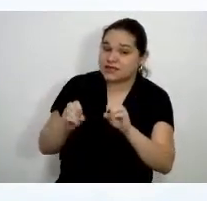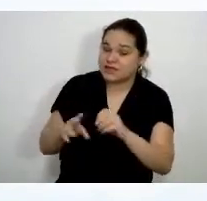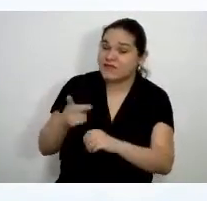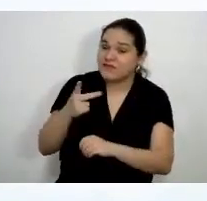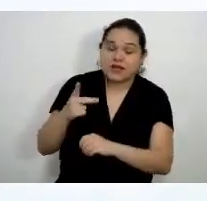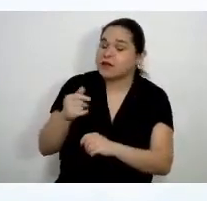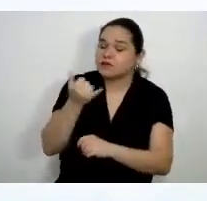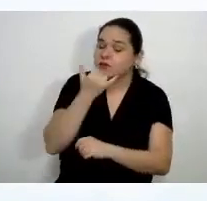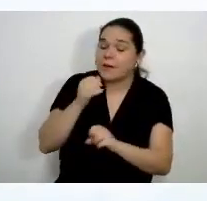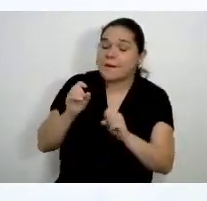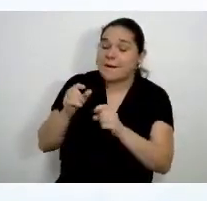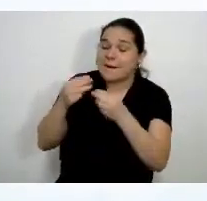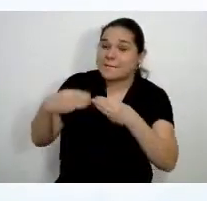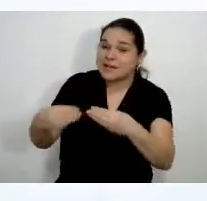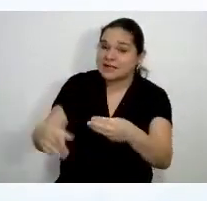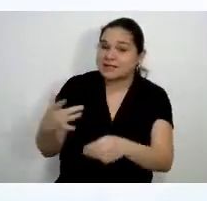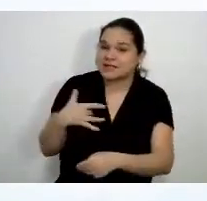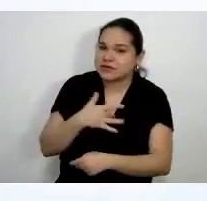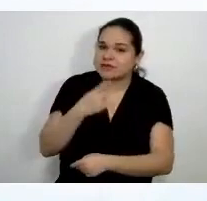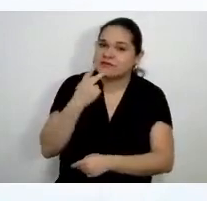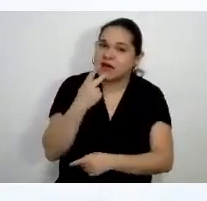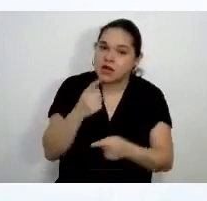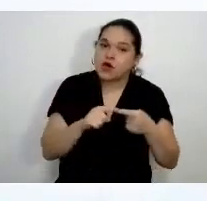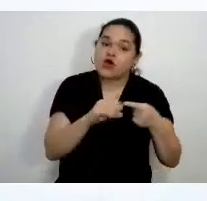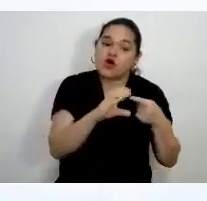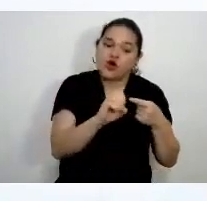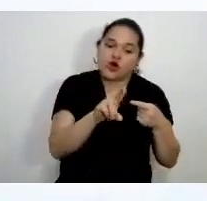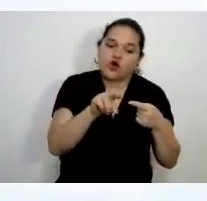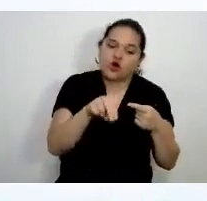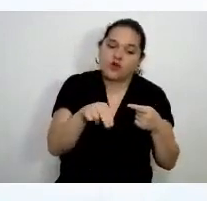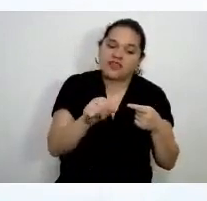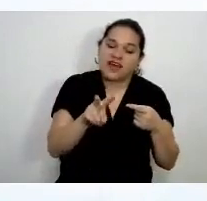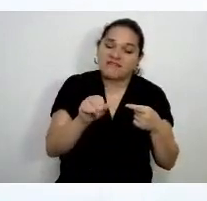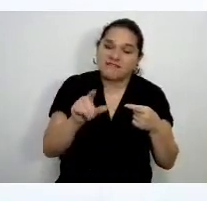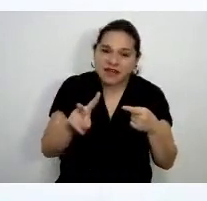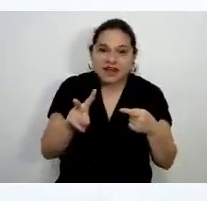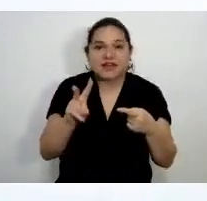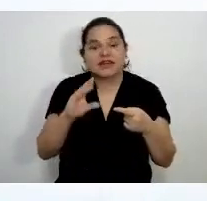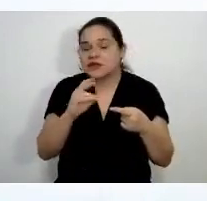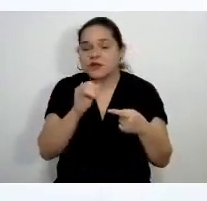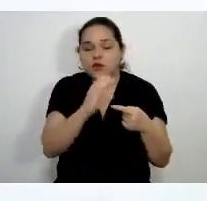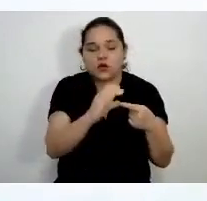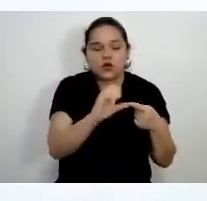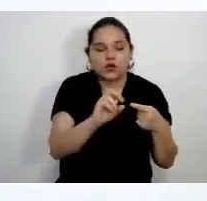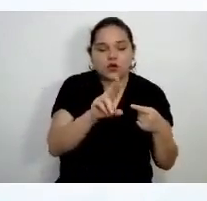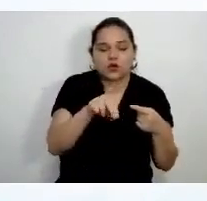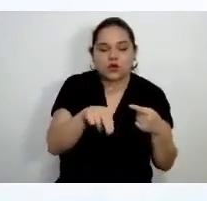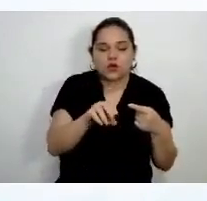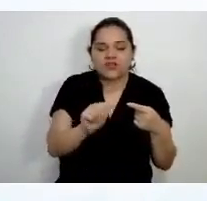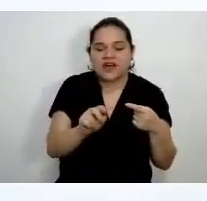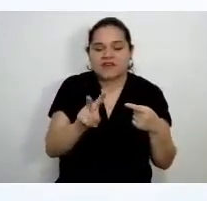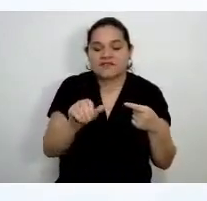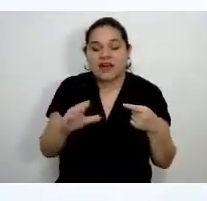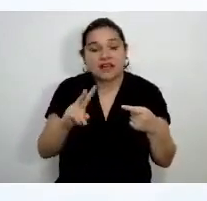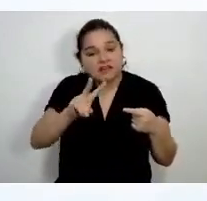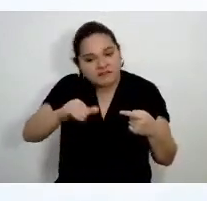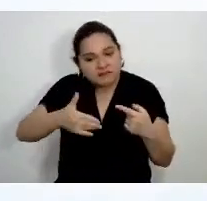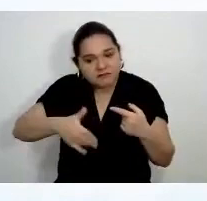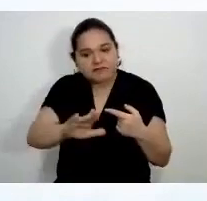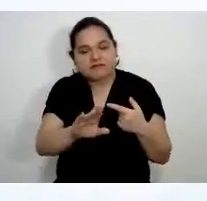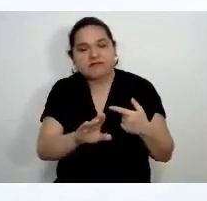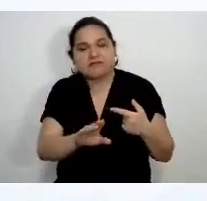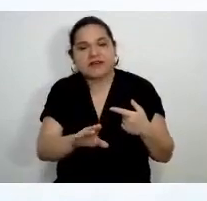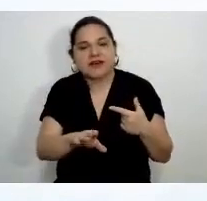para a Coronavac acontecer, se reuniu lá com o Dória, trabalhando de uma forma científica e